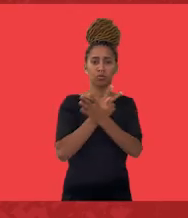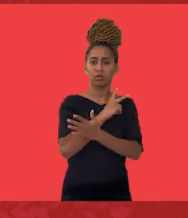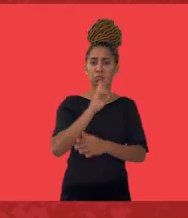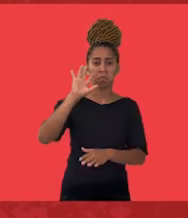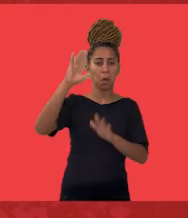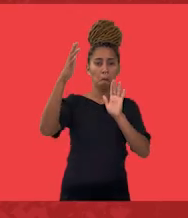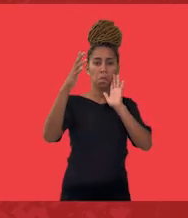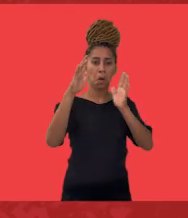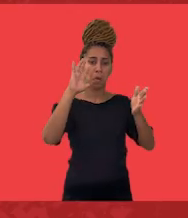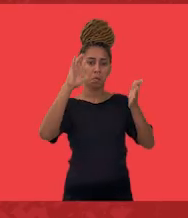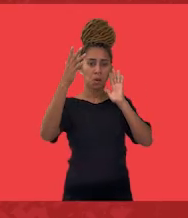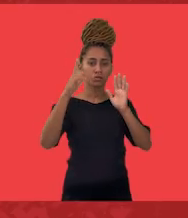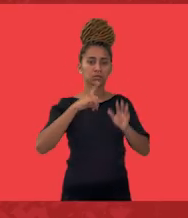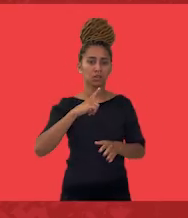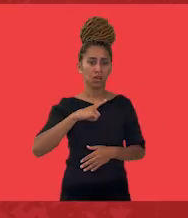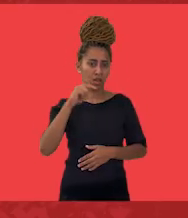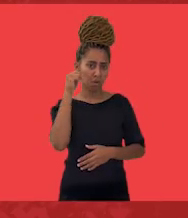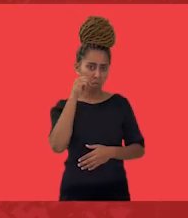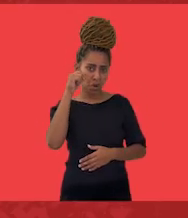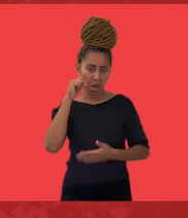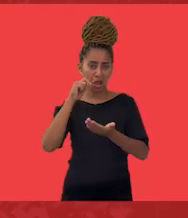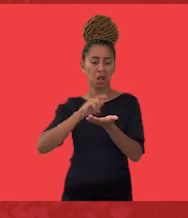suas asas.